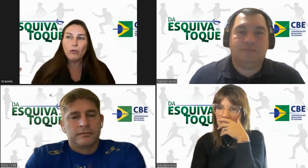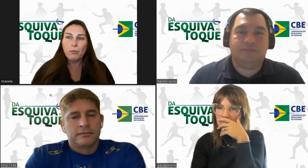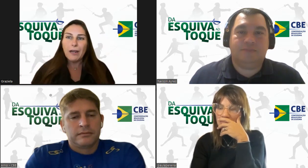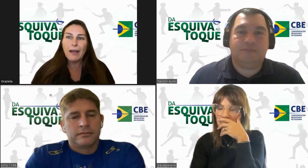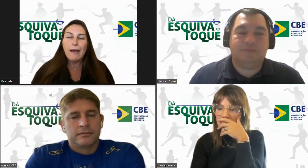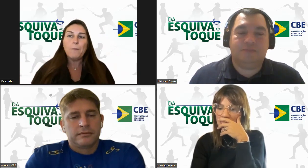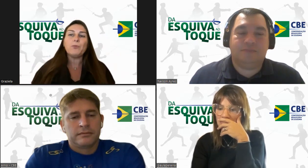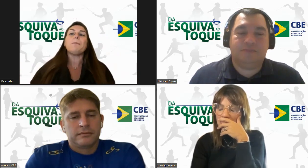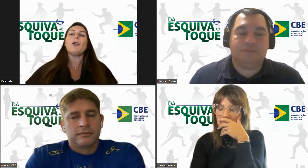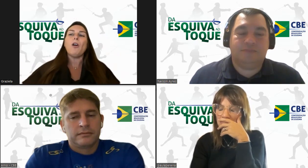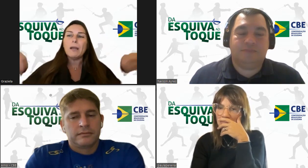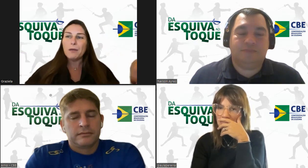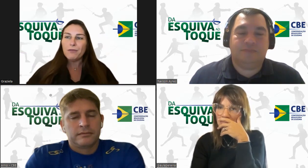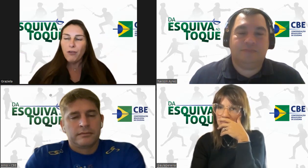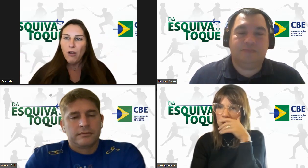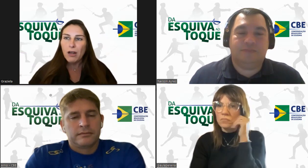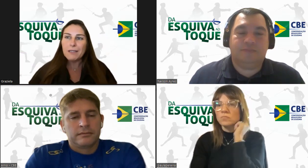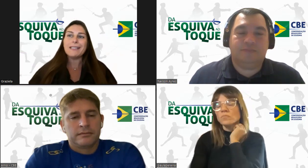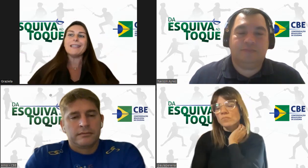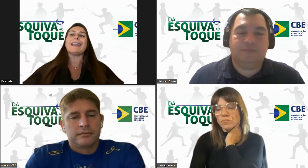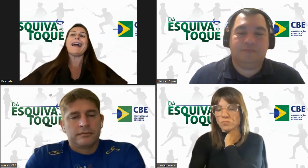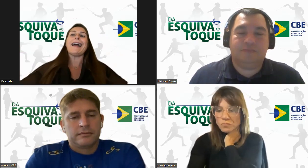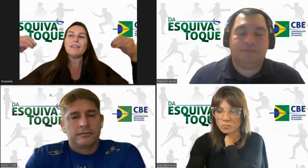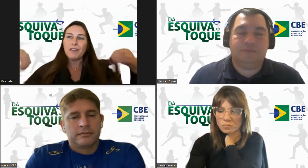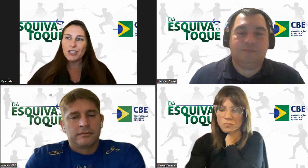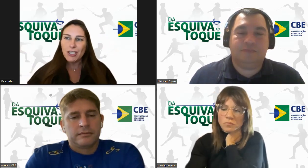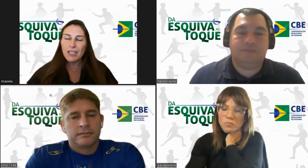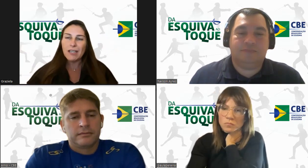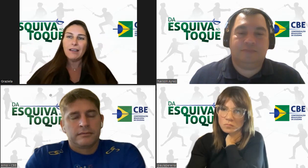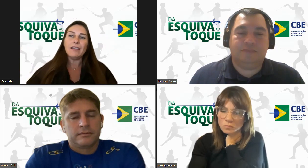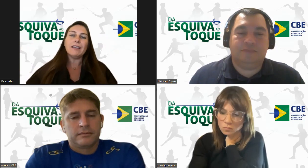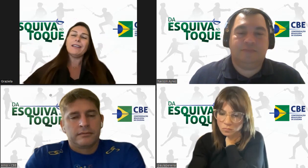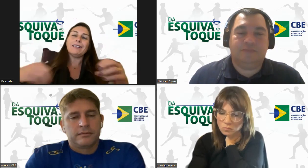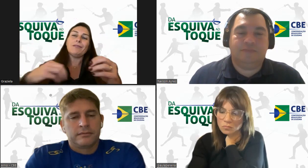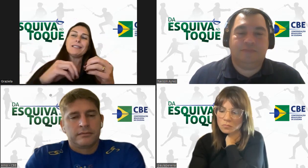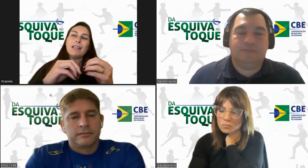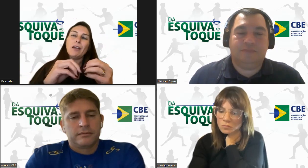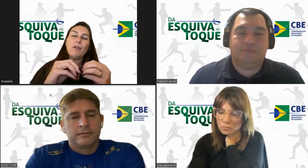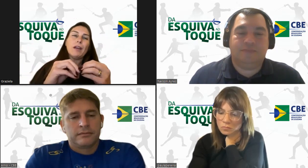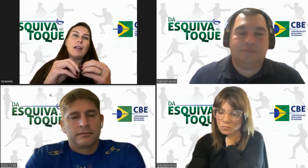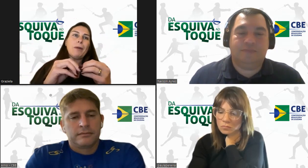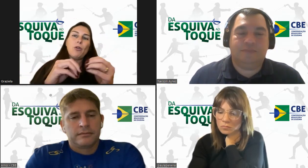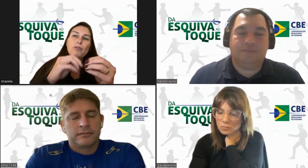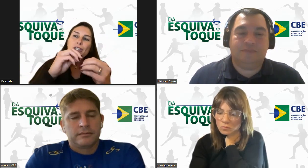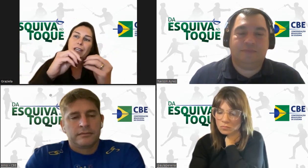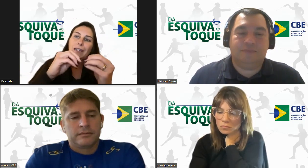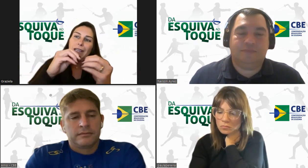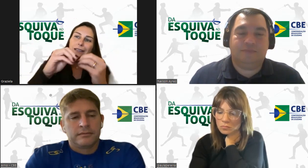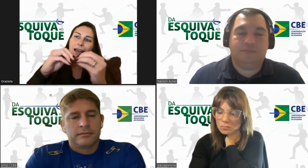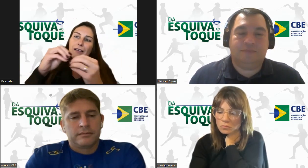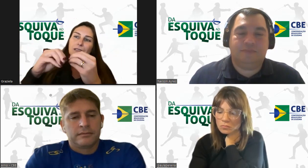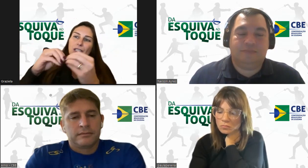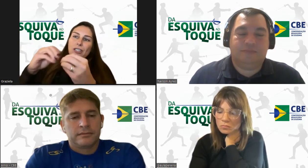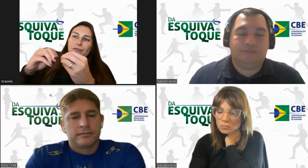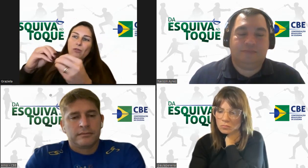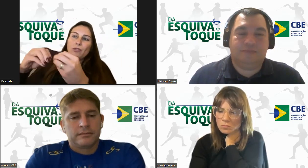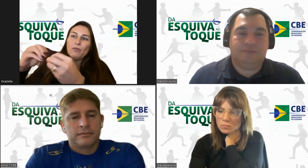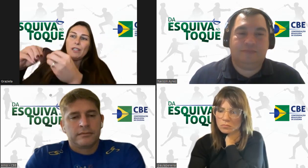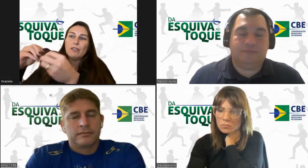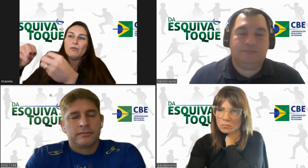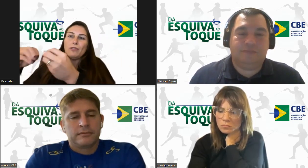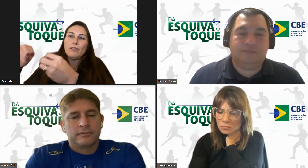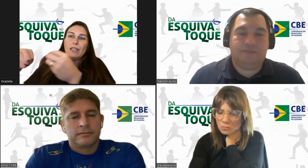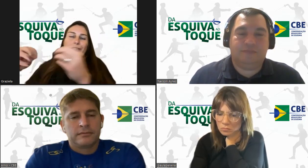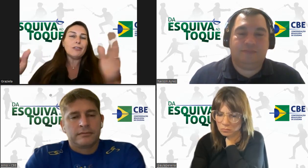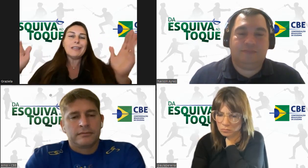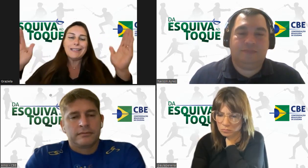super aquecimento corporal que piora performance que traz a fadiga então assim eu é uma coxinha de retalhos que a gente vai